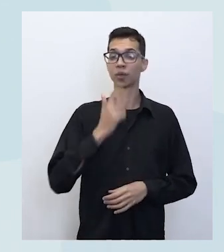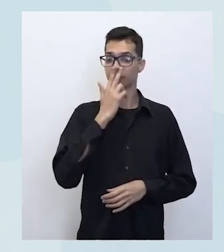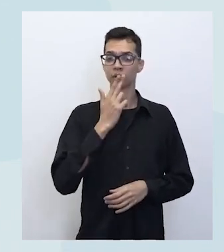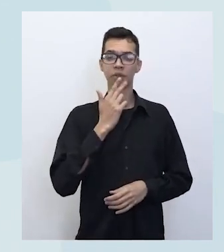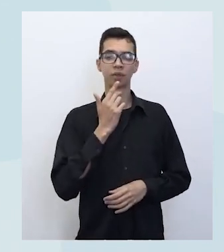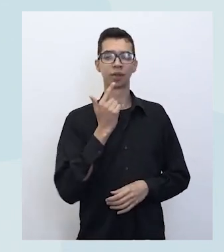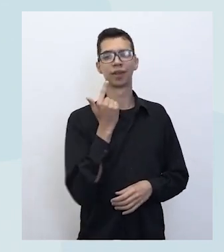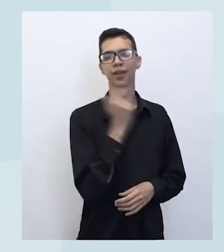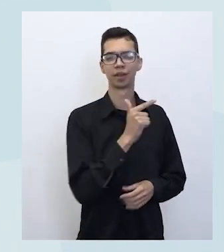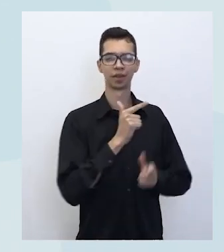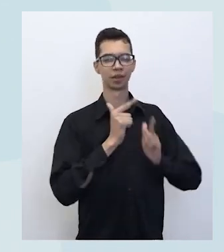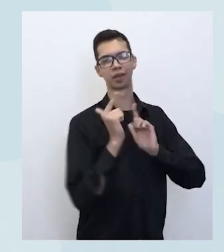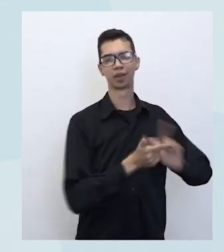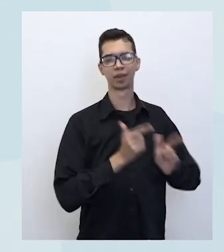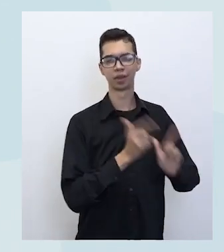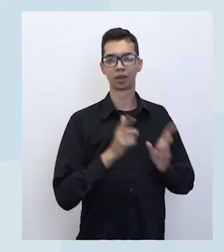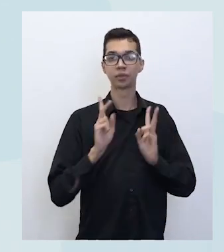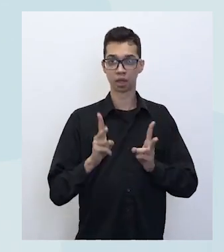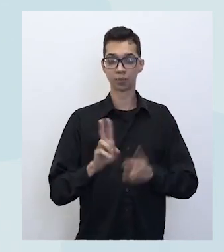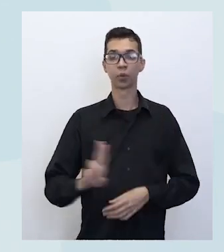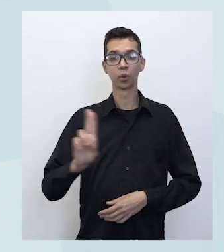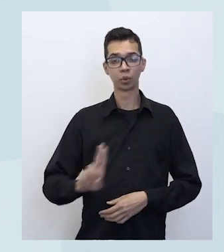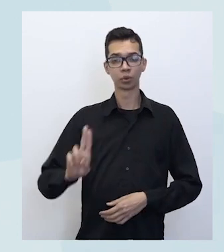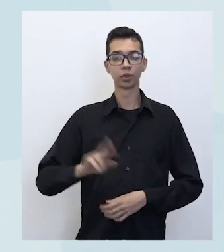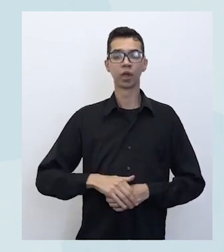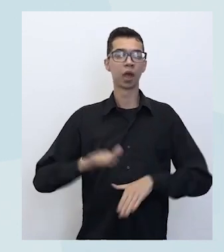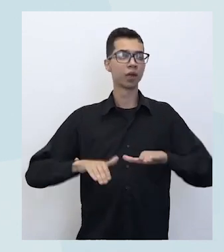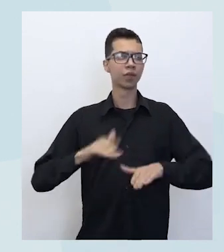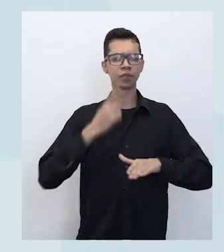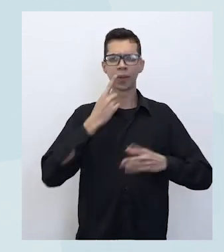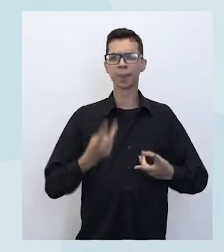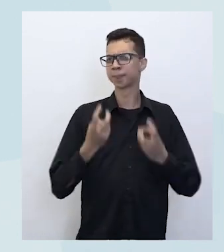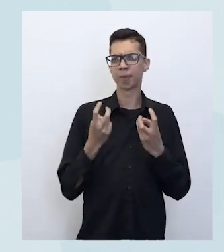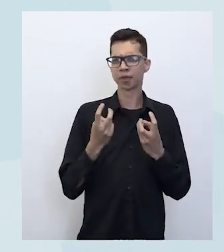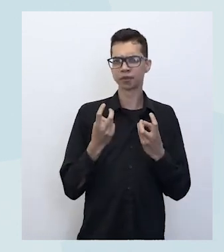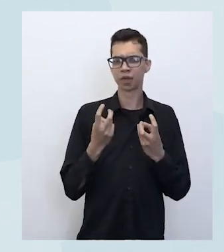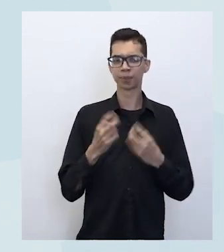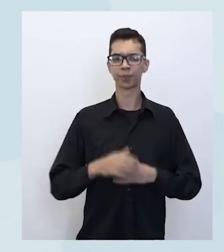indireta. Normalmente a pessoa satirizada não é identificada. Uma linguagem